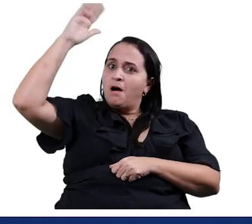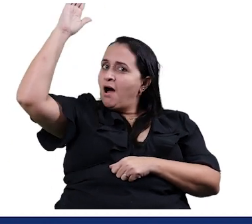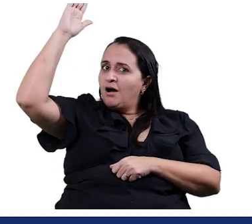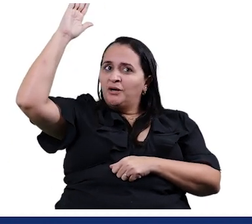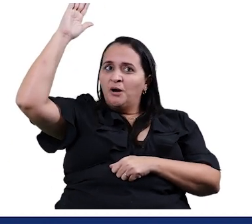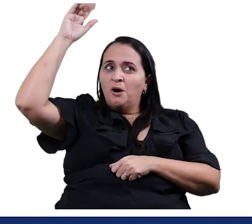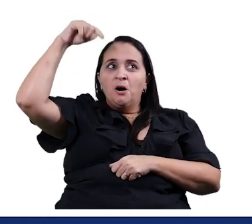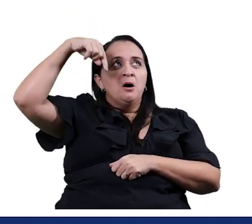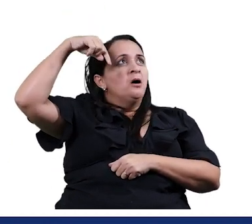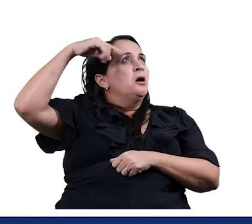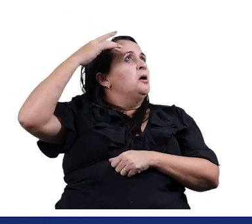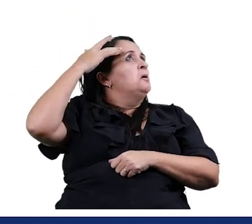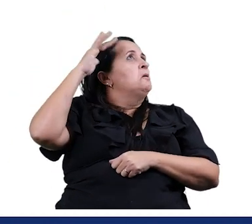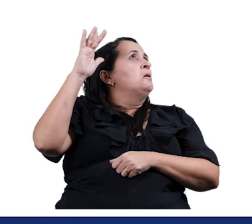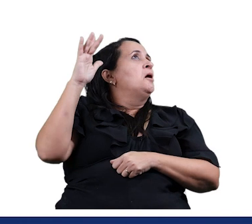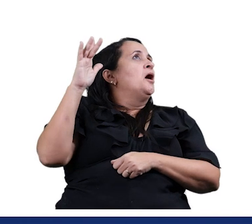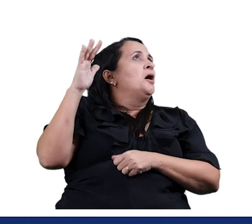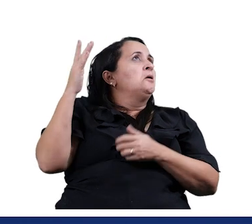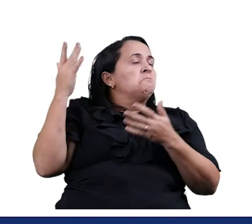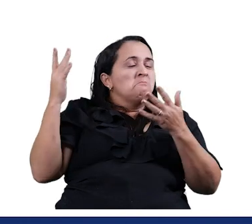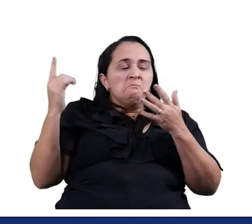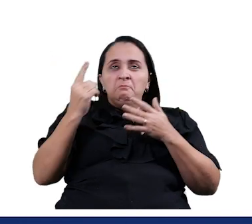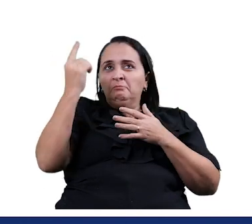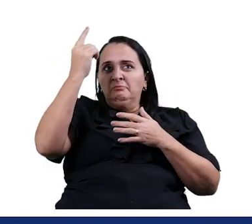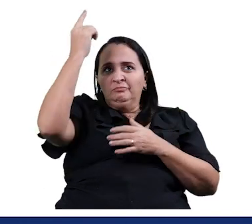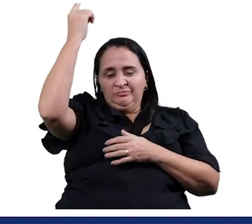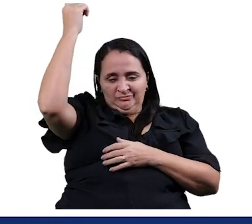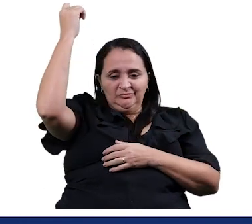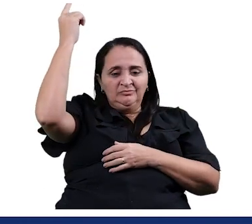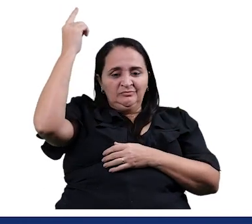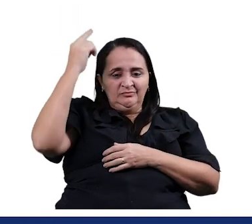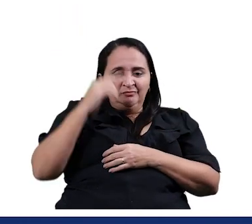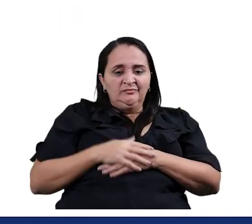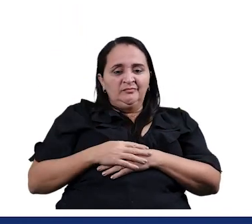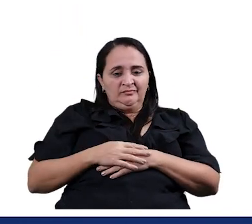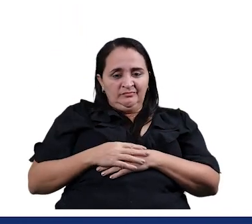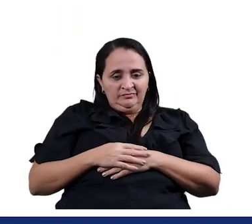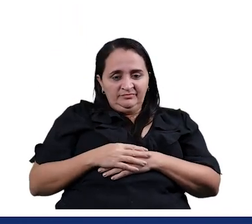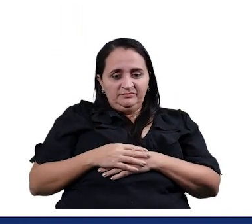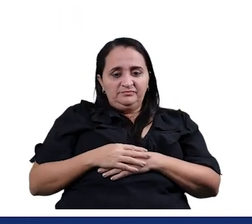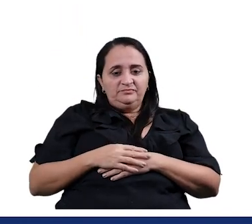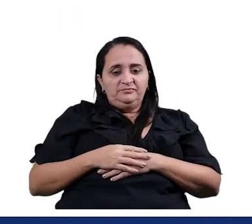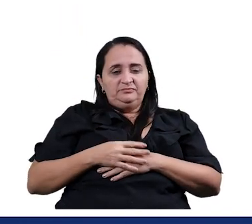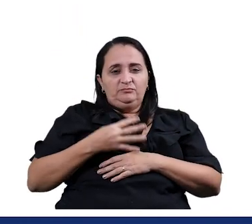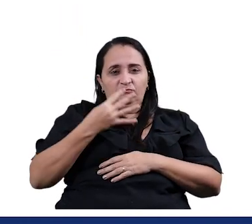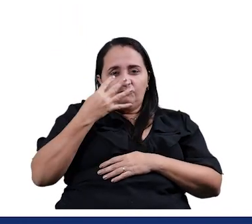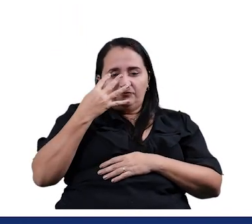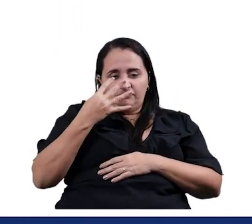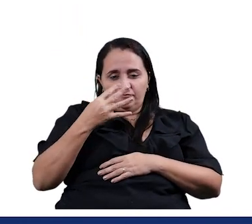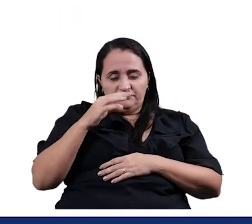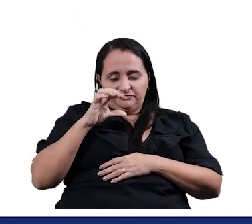aqui nessa sala de tão grande que ele é. Com